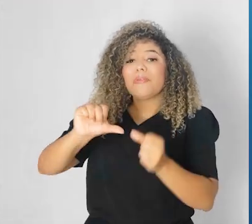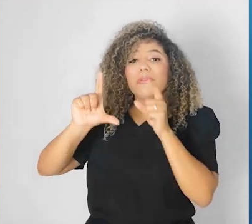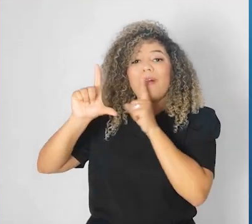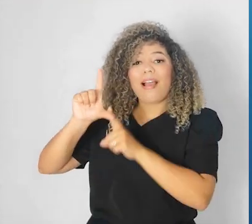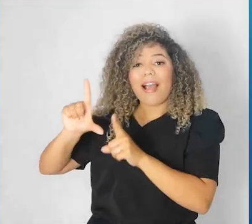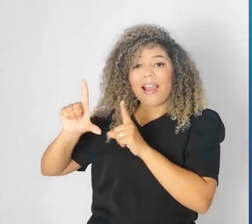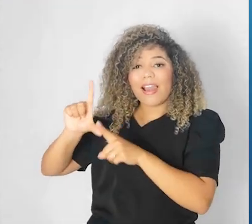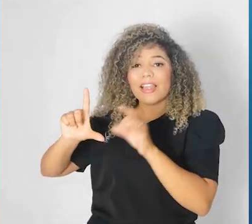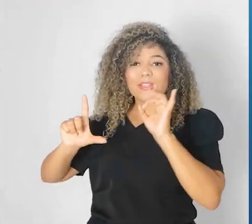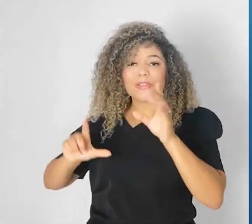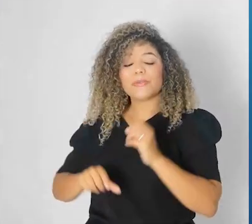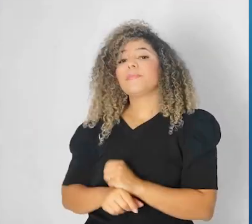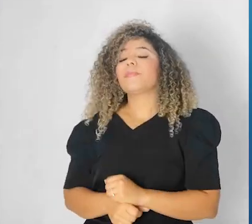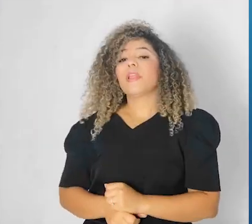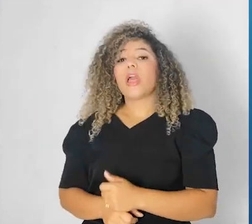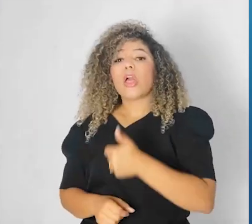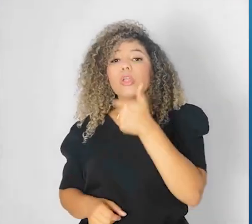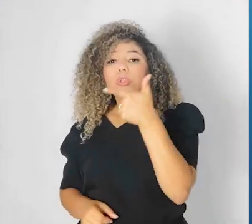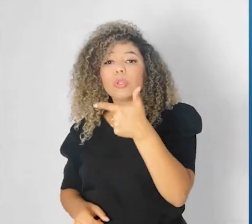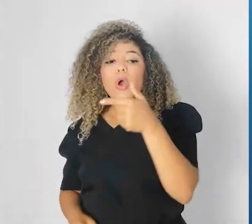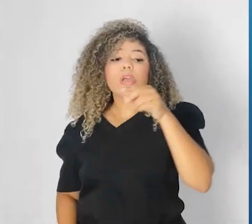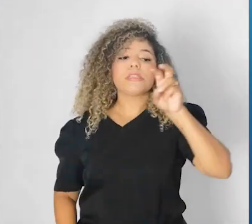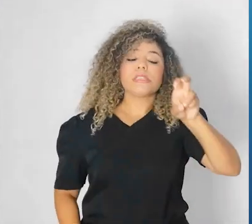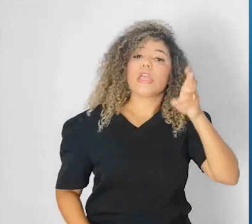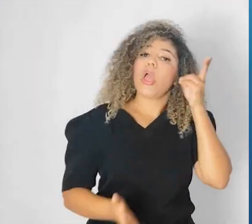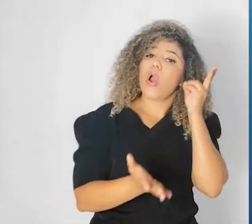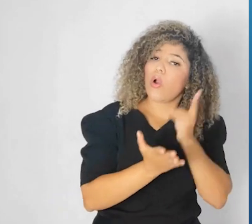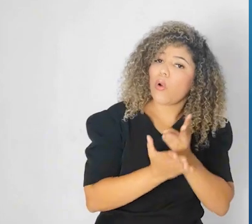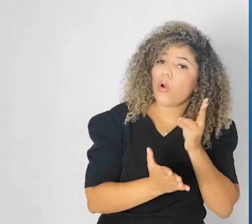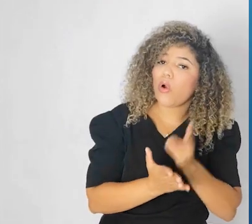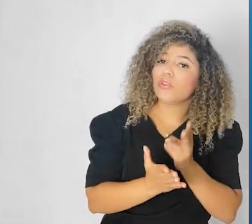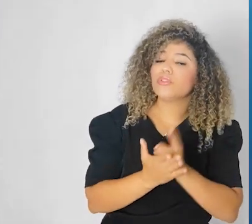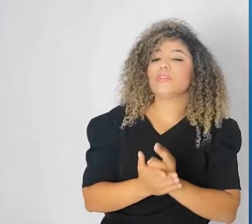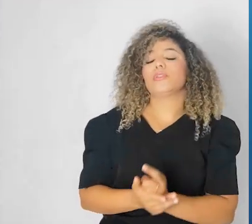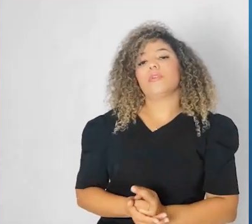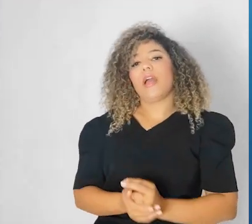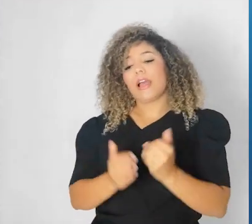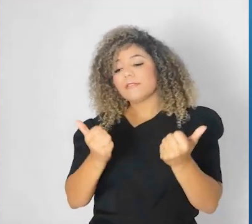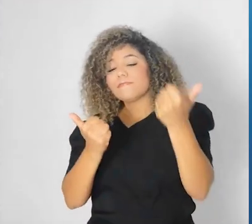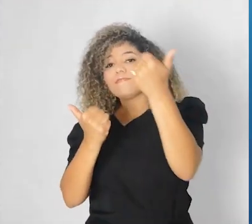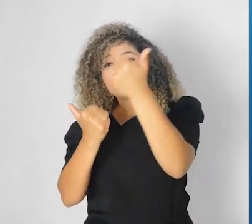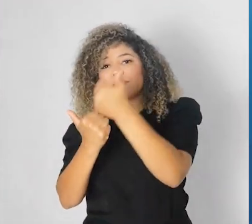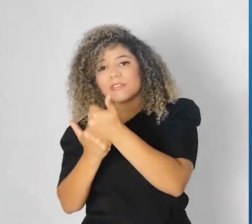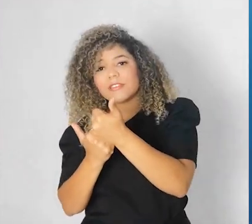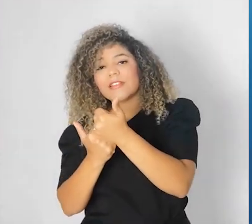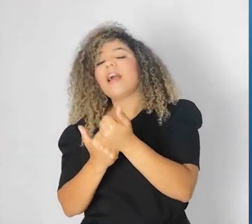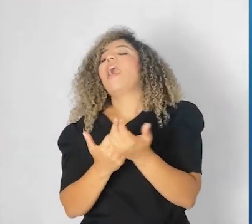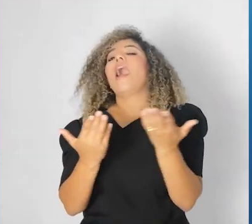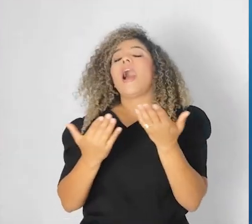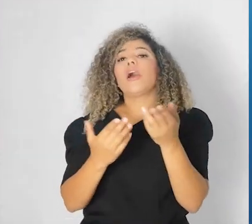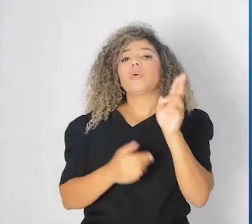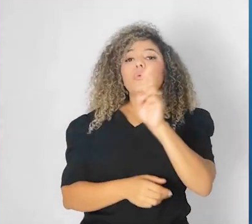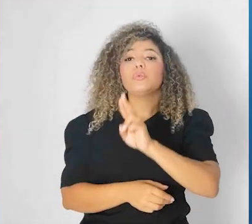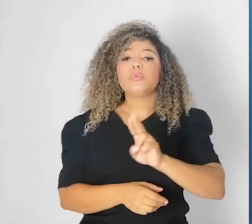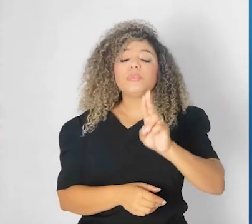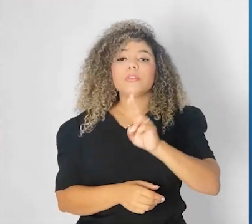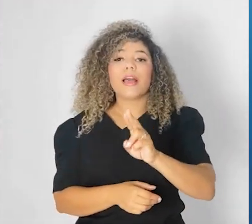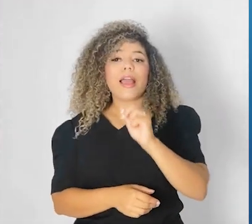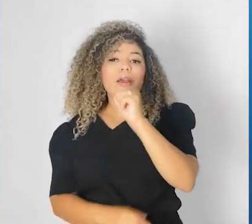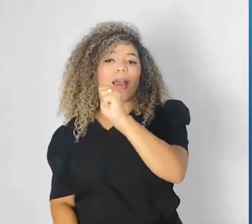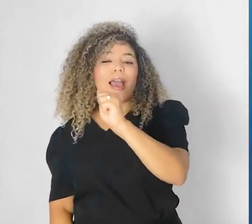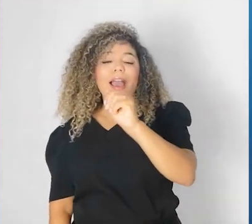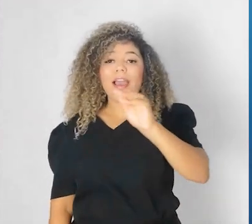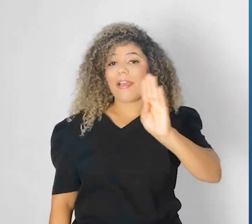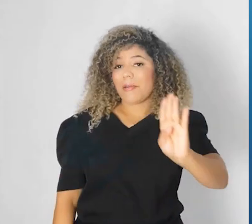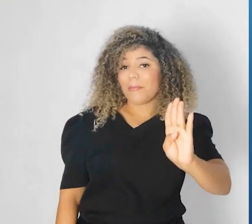E 2 e 5 ainda vai continuar sendo solução, só que agora a gente está trabalhando, digamos assim, com A e B, né?